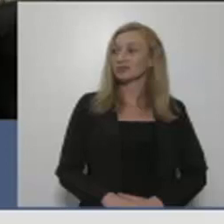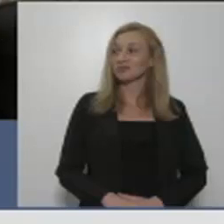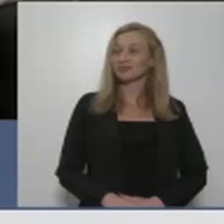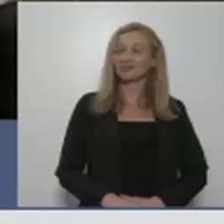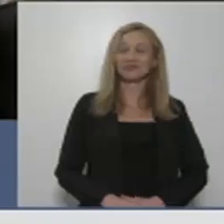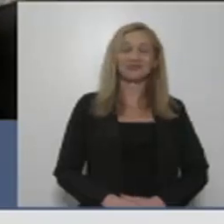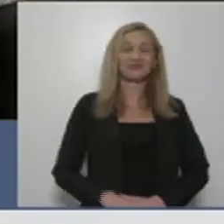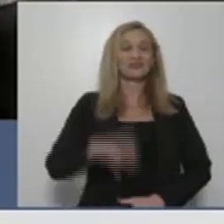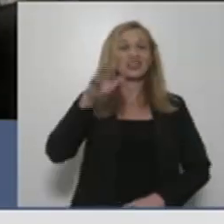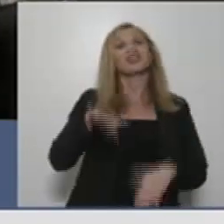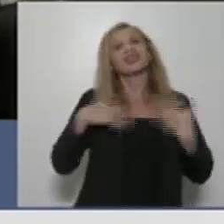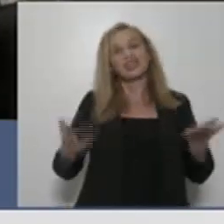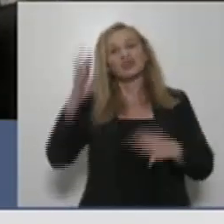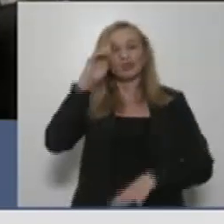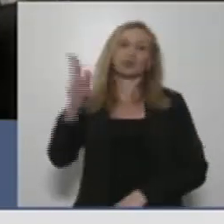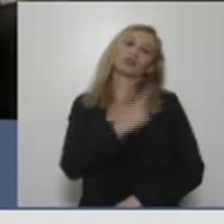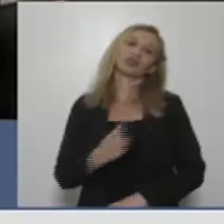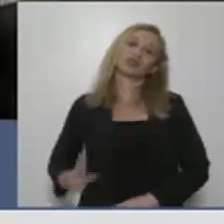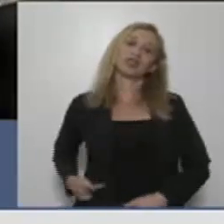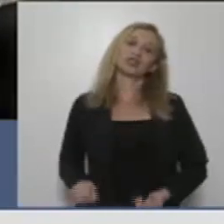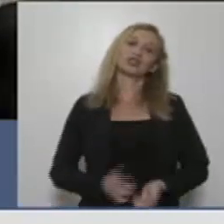Então, senhor presidente, pedi para